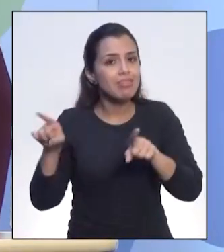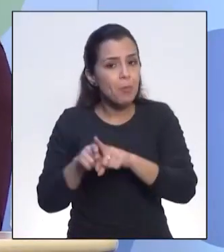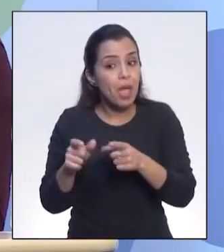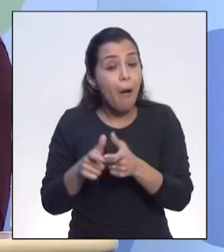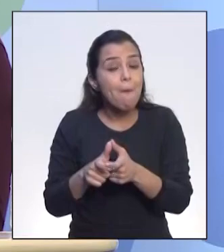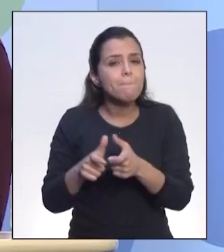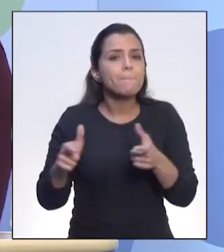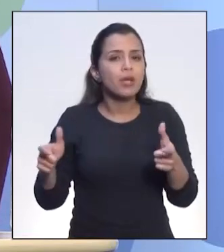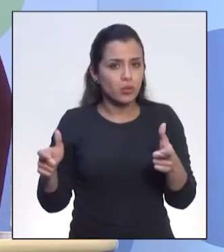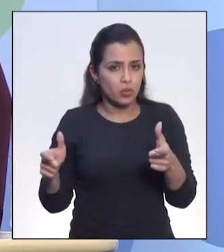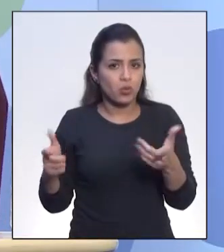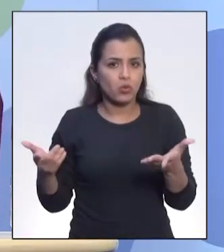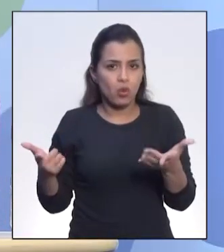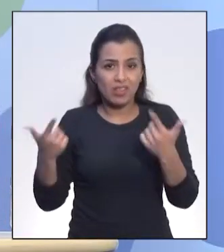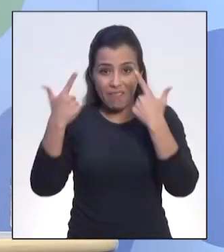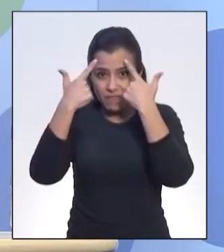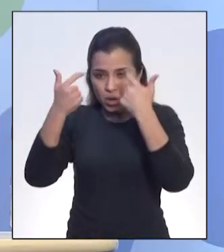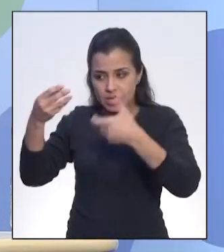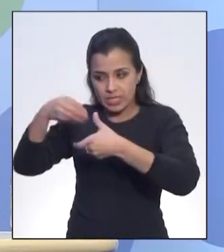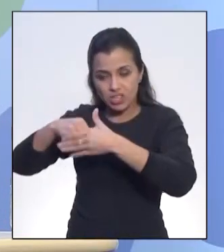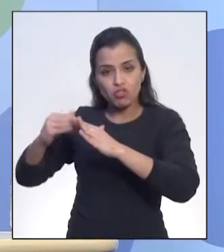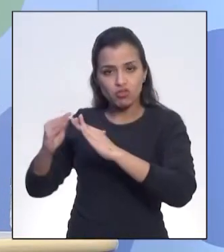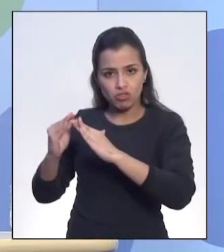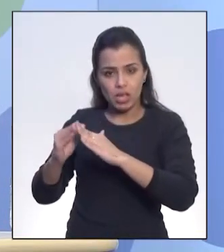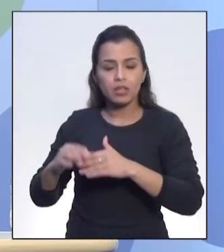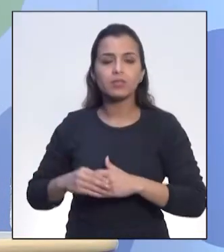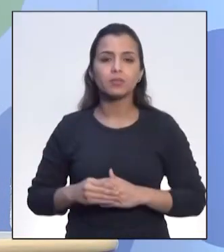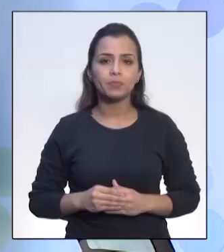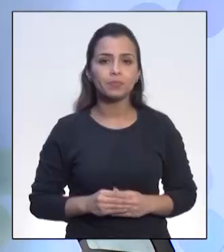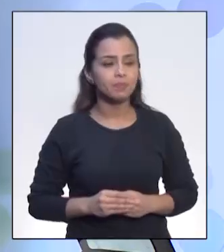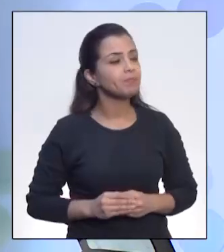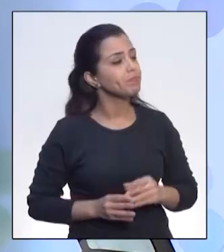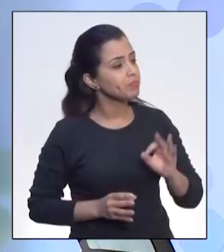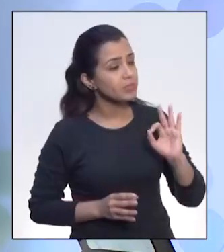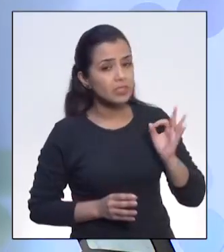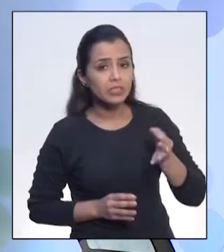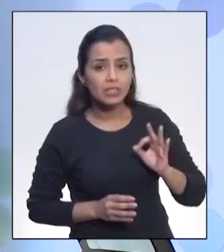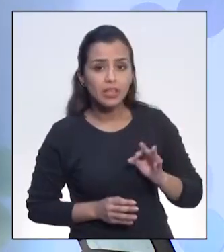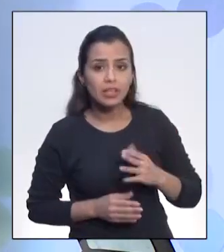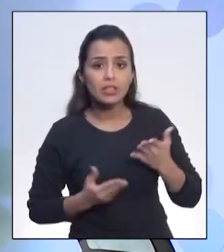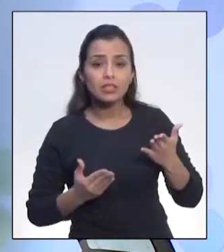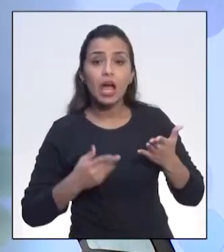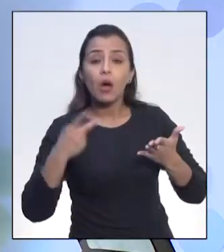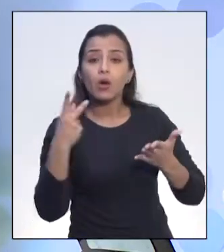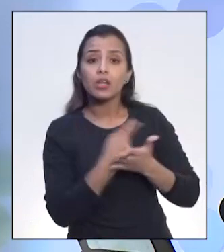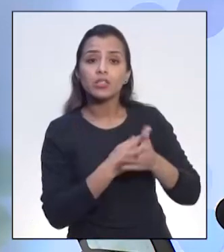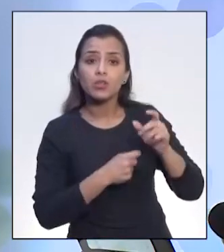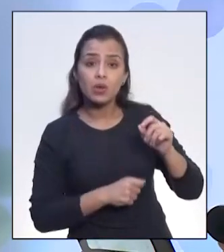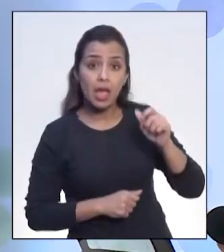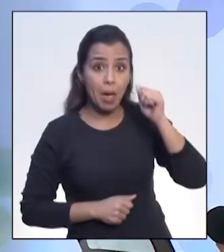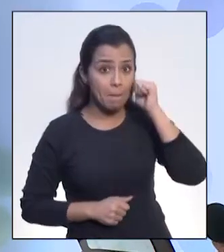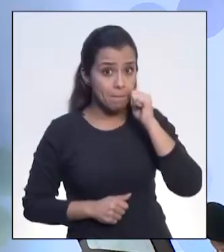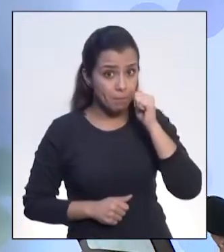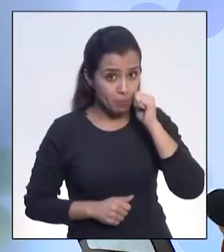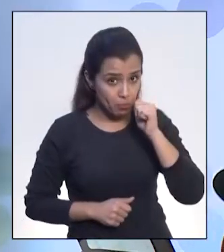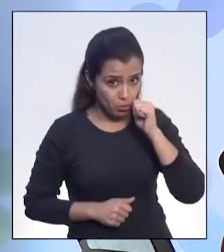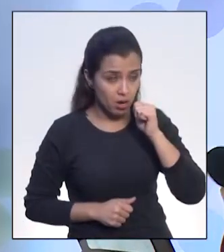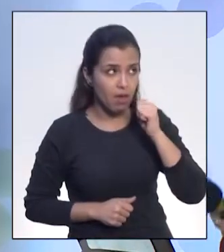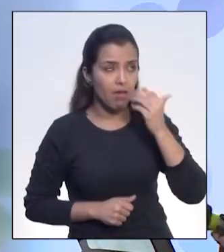gente está falando sobre violências que acontecem no ambiente doméstico, tá? Exatamente, né, Fabi? E o que acontece? Essas mulheres,